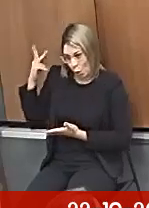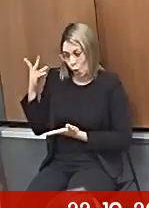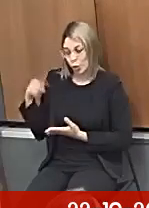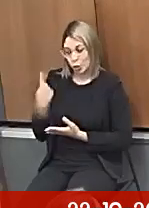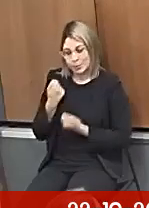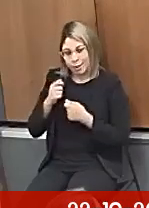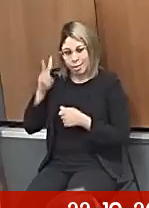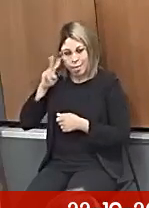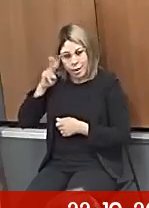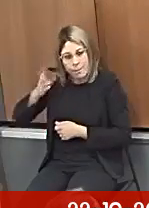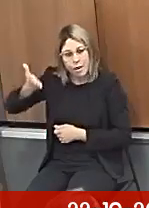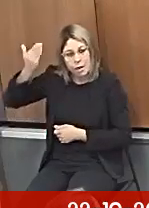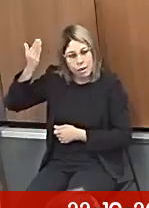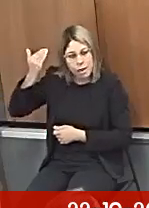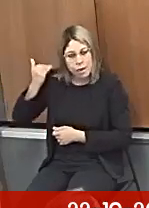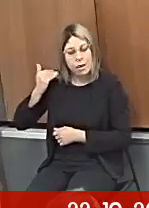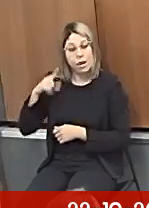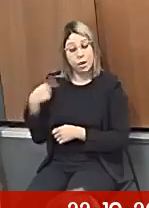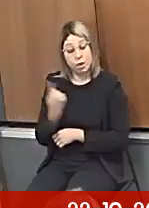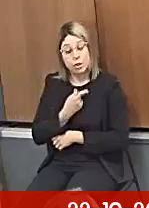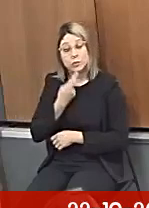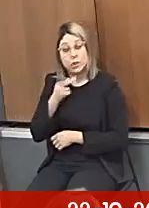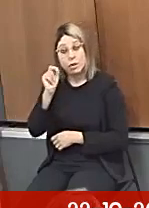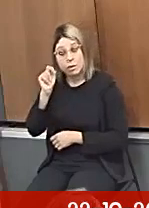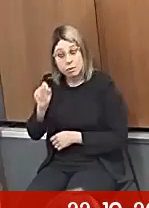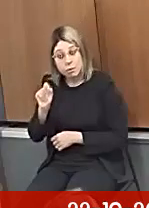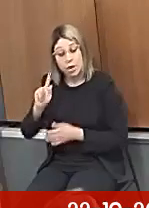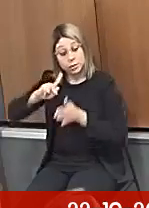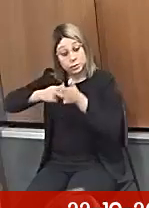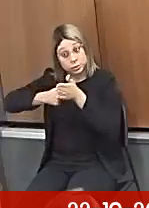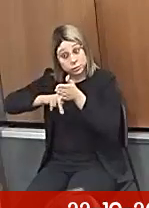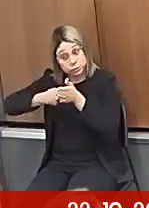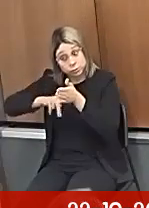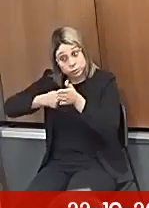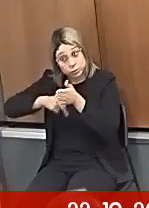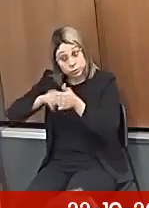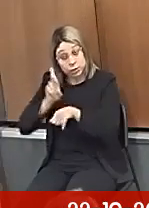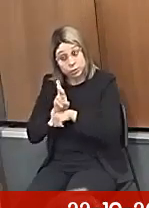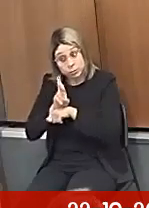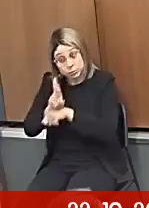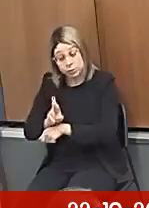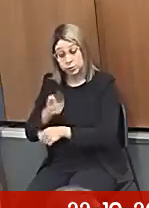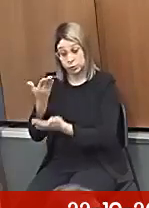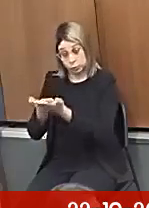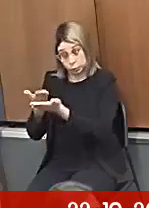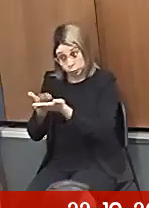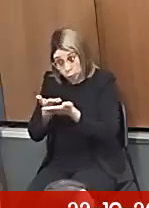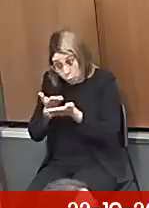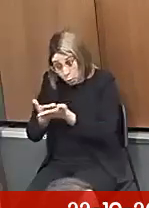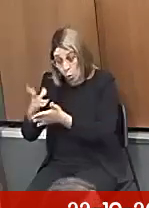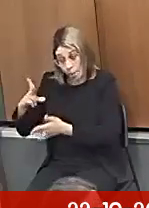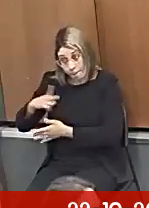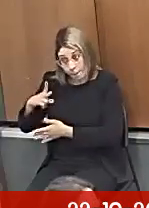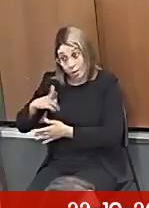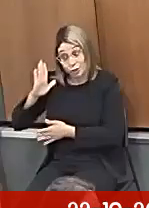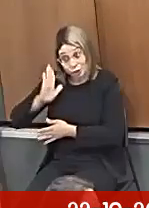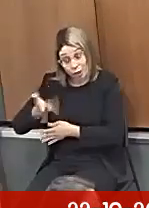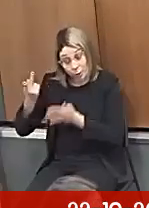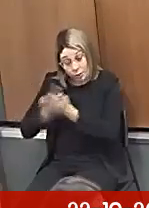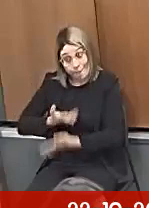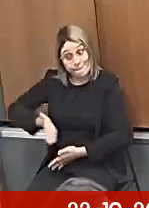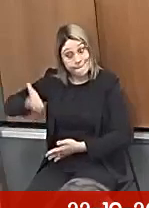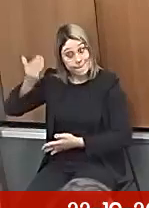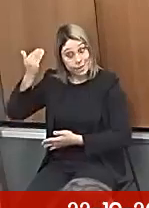pouco a história, mas nós estamos falando de um sindicato que representa as escolas particulares, que já no